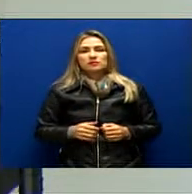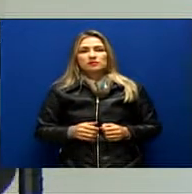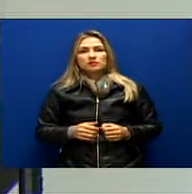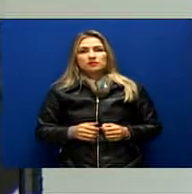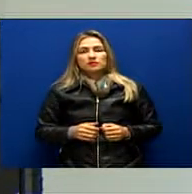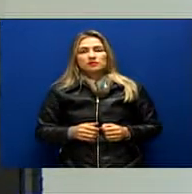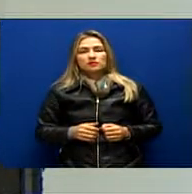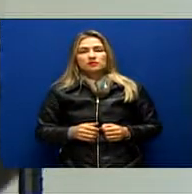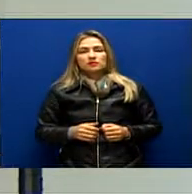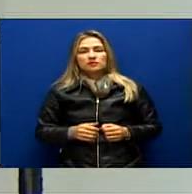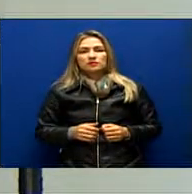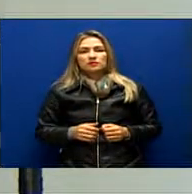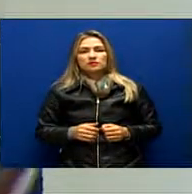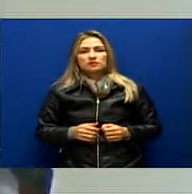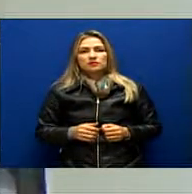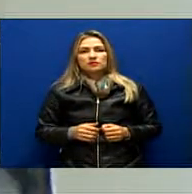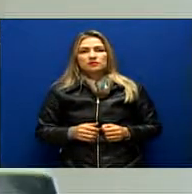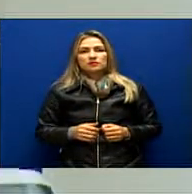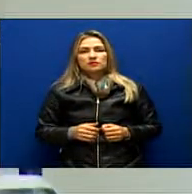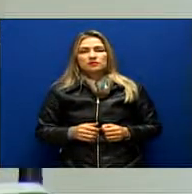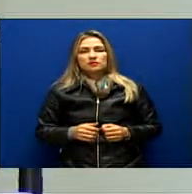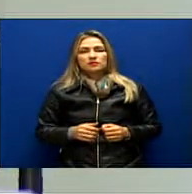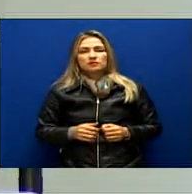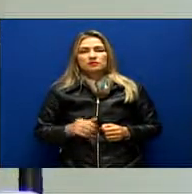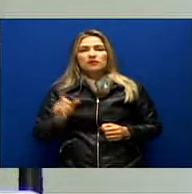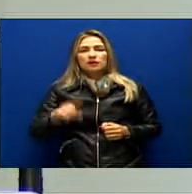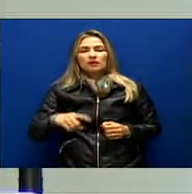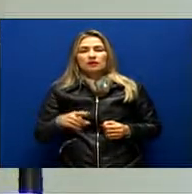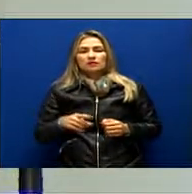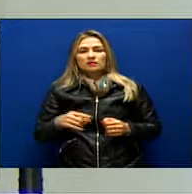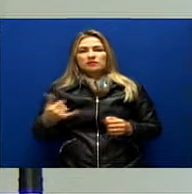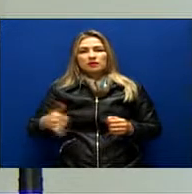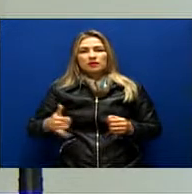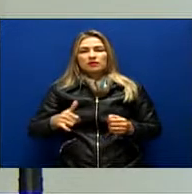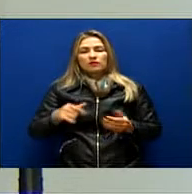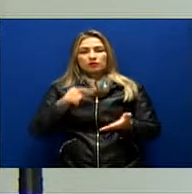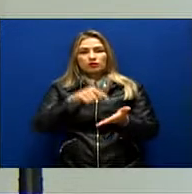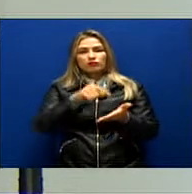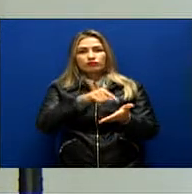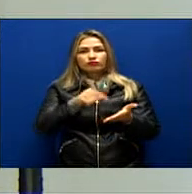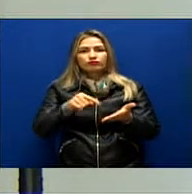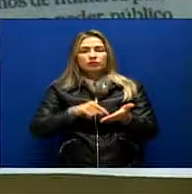que a vereadora leu essa reportagem do Disque 100,